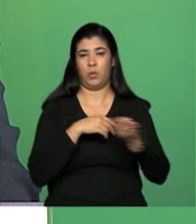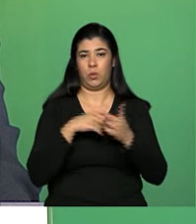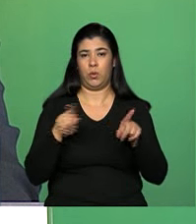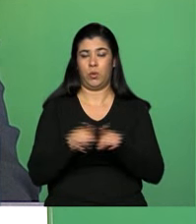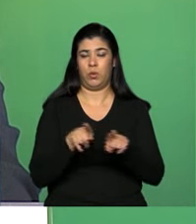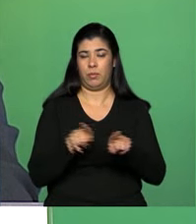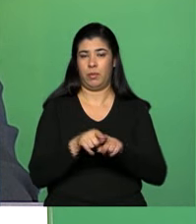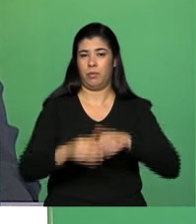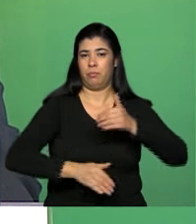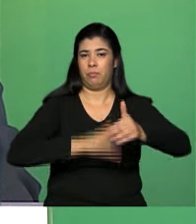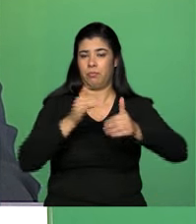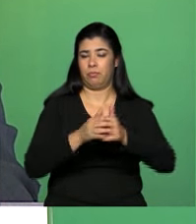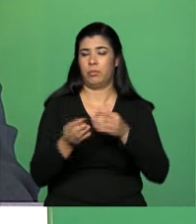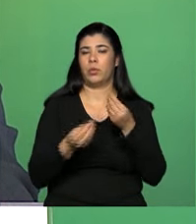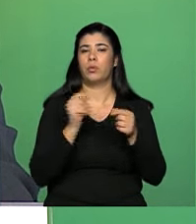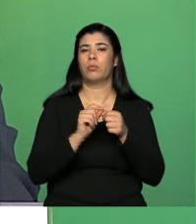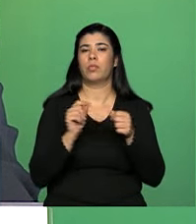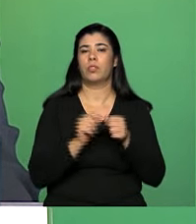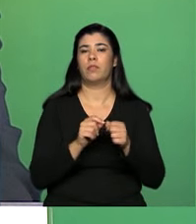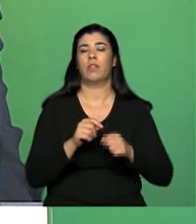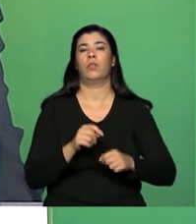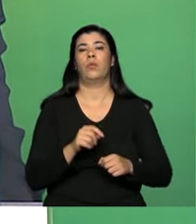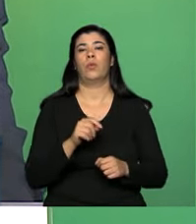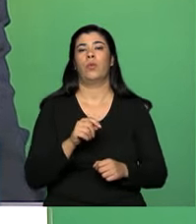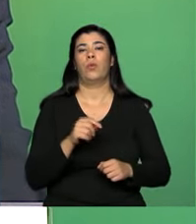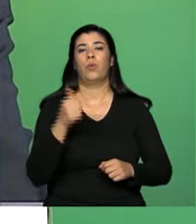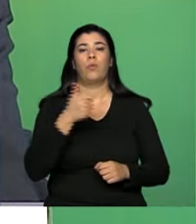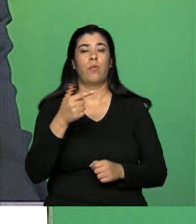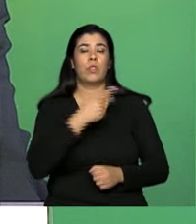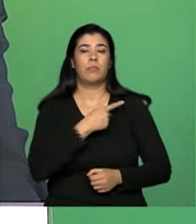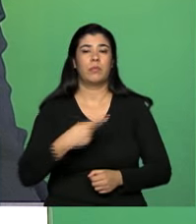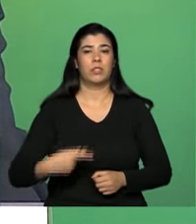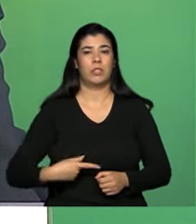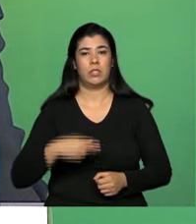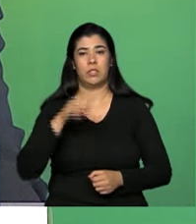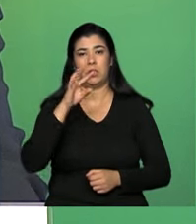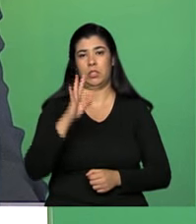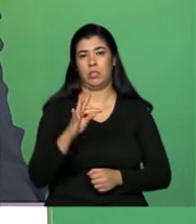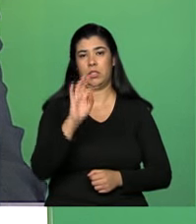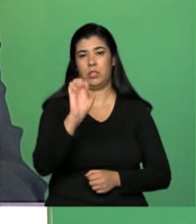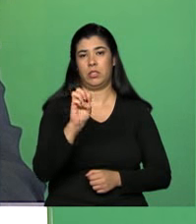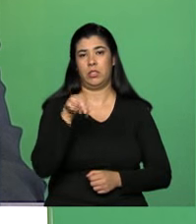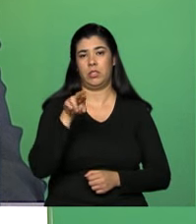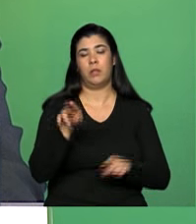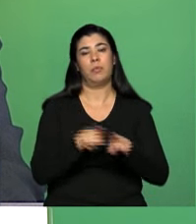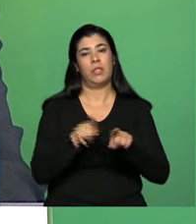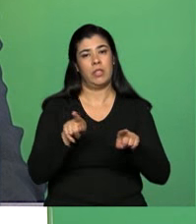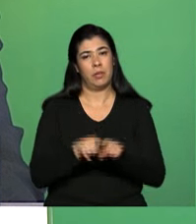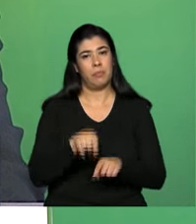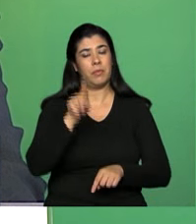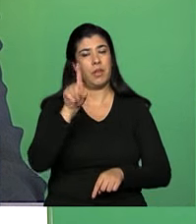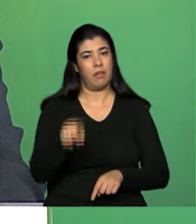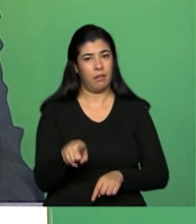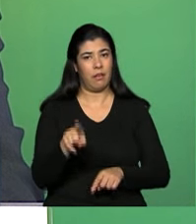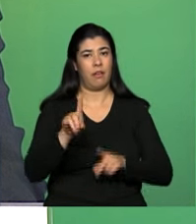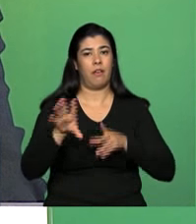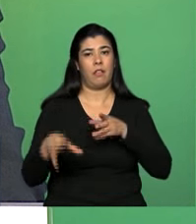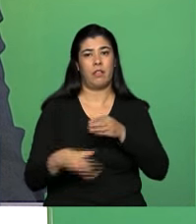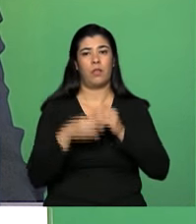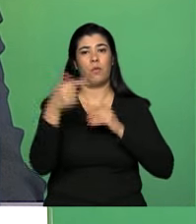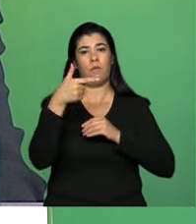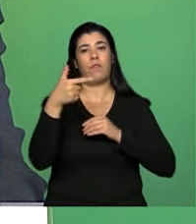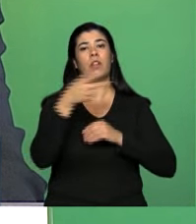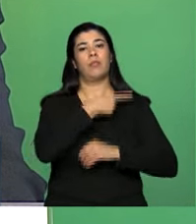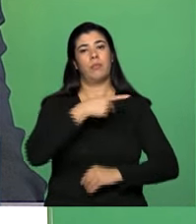Padilha em relação ao vice-presidente Michel Temer não me cabe aqui falar por ele é o vice-presidente da república e Todos sabem das suas